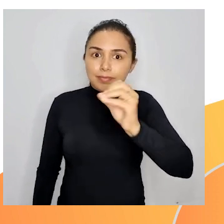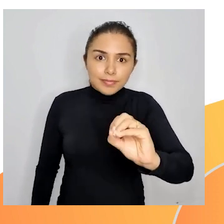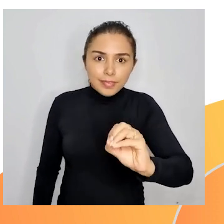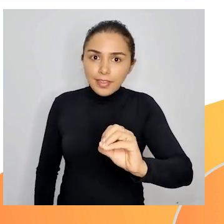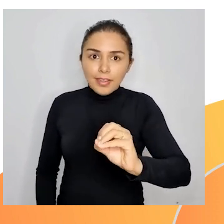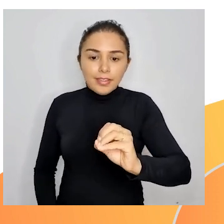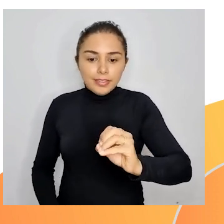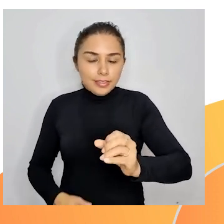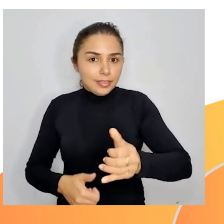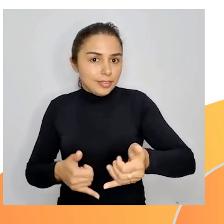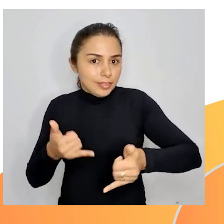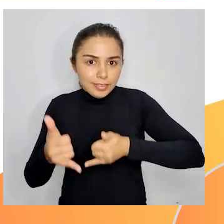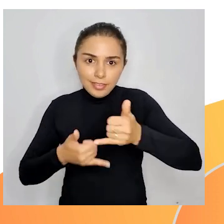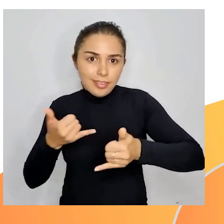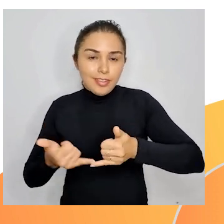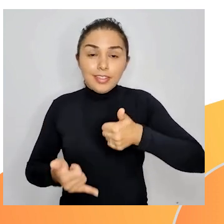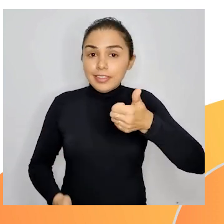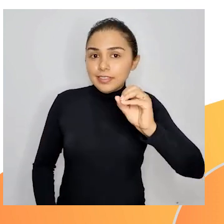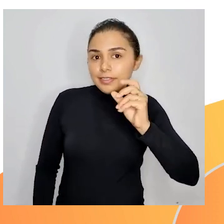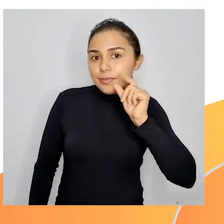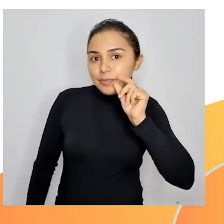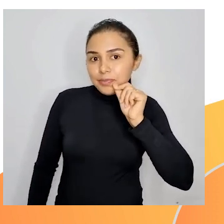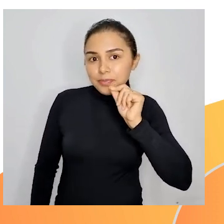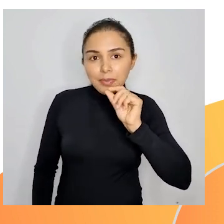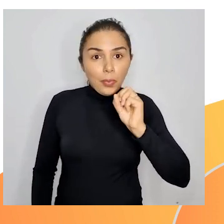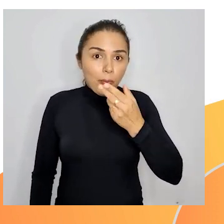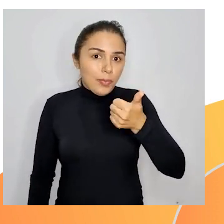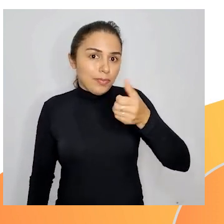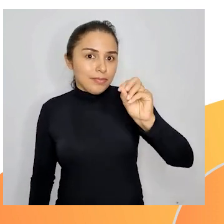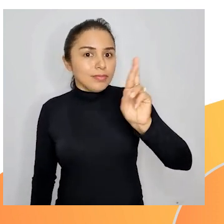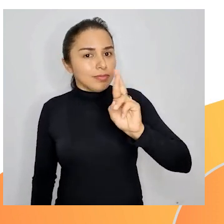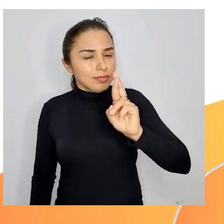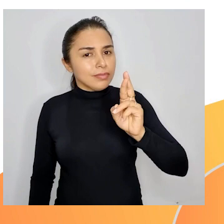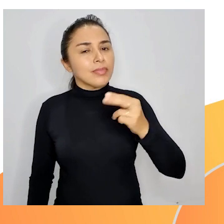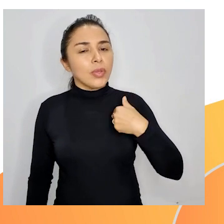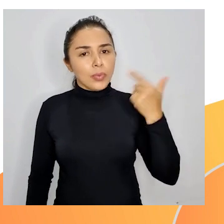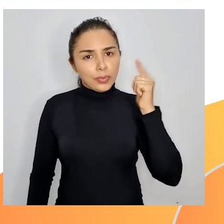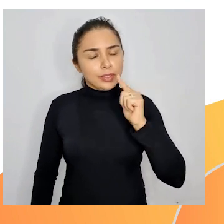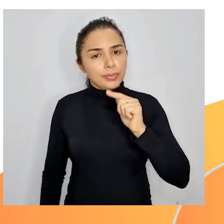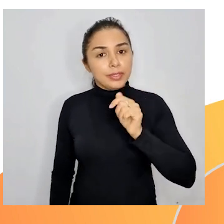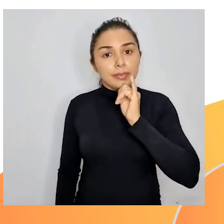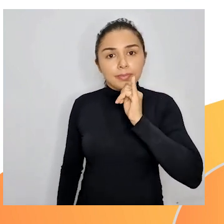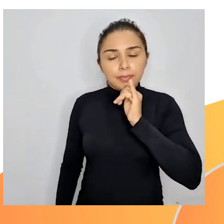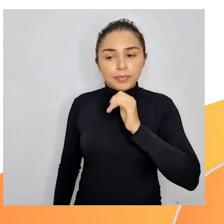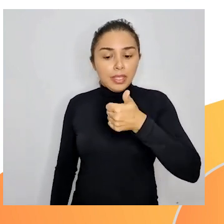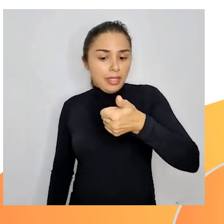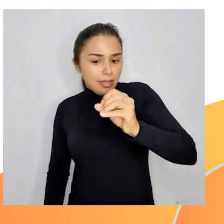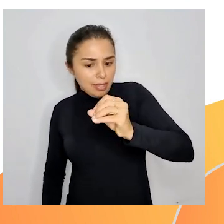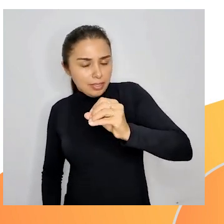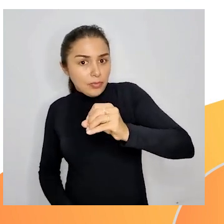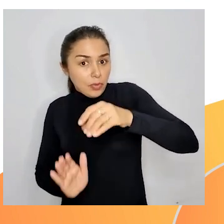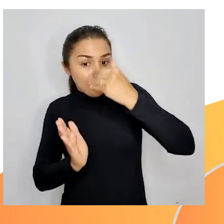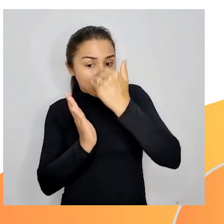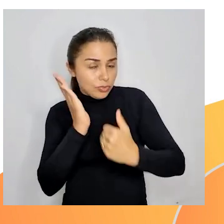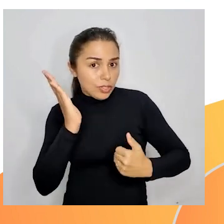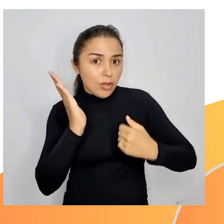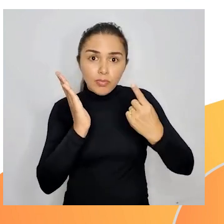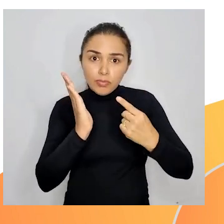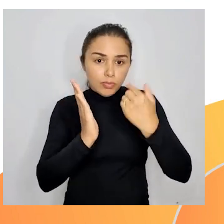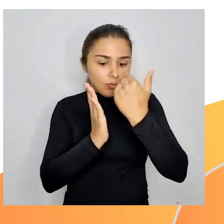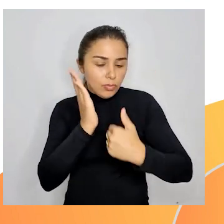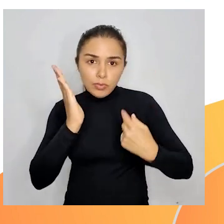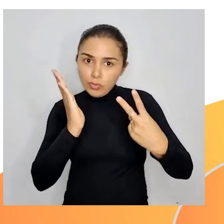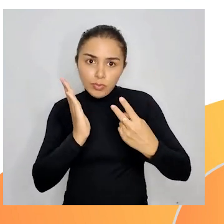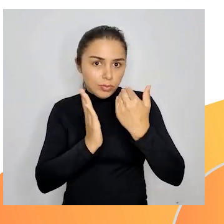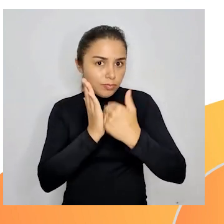sandálias, 10 lápis ou 10 reais, eu consigo tirar 1, 2, 3, 4, 5, 6,